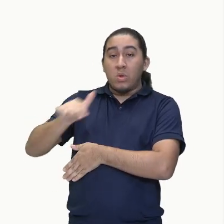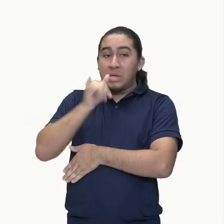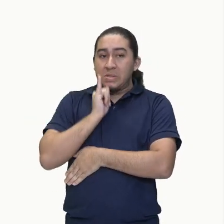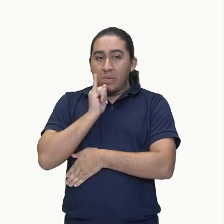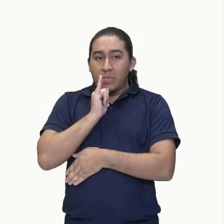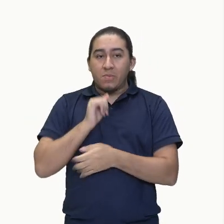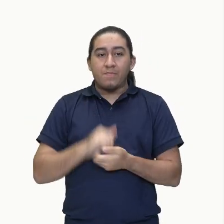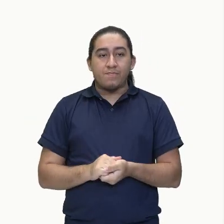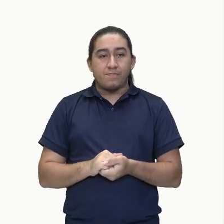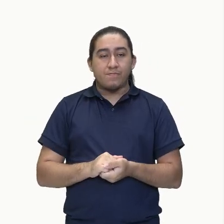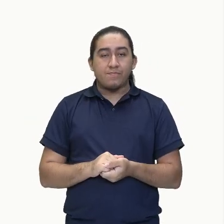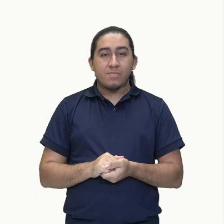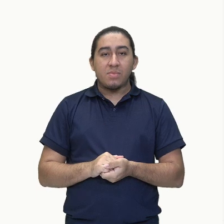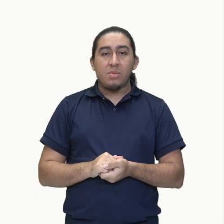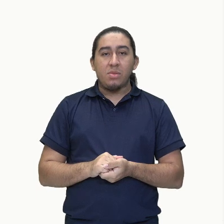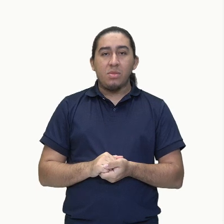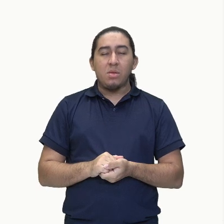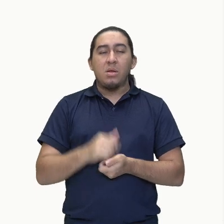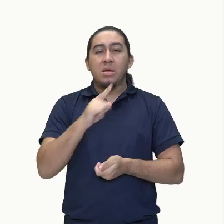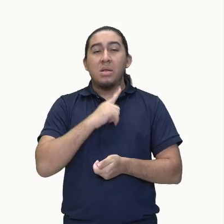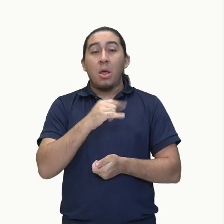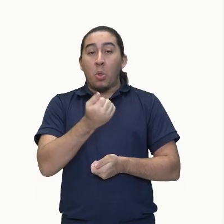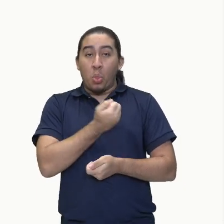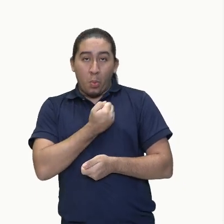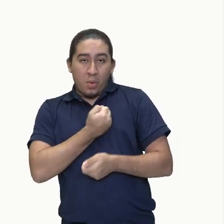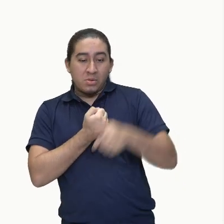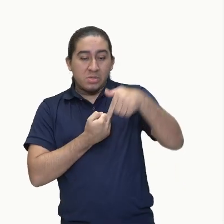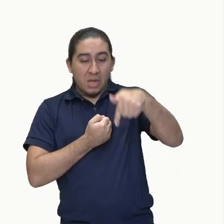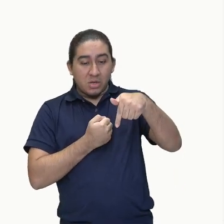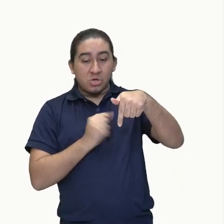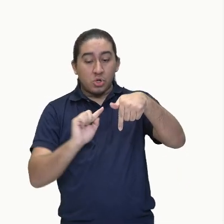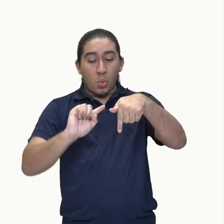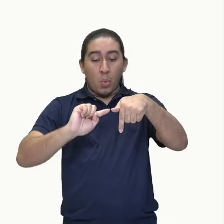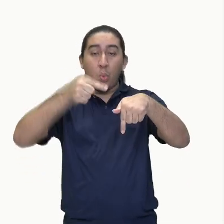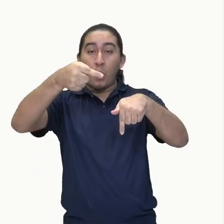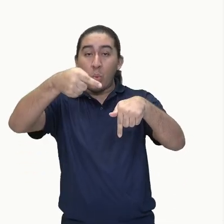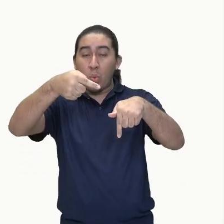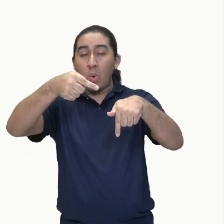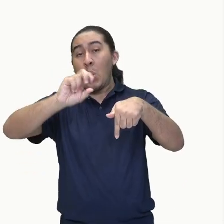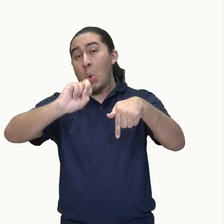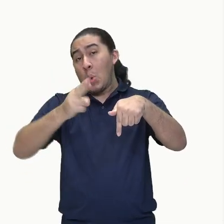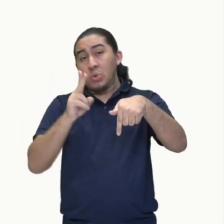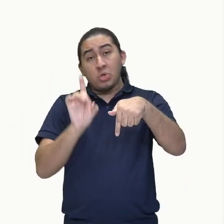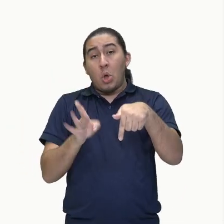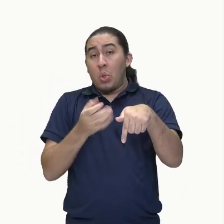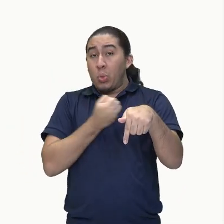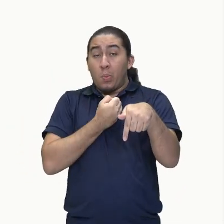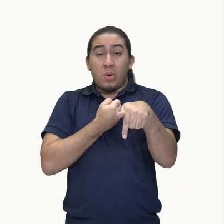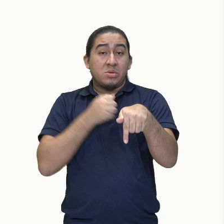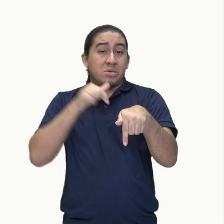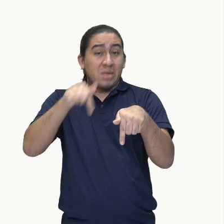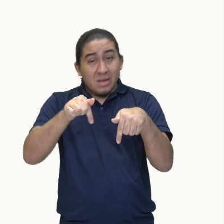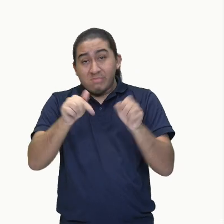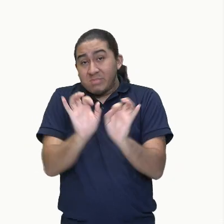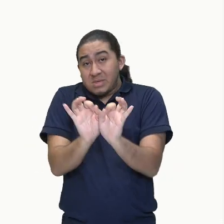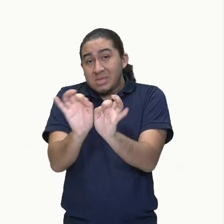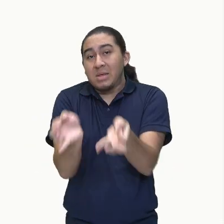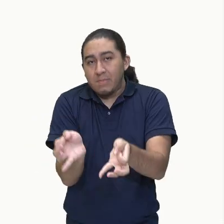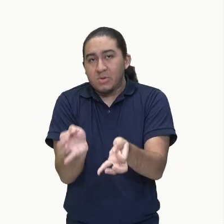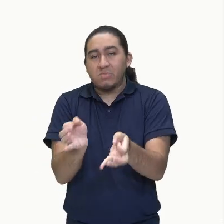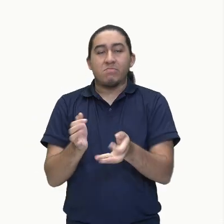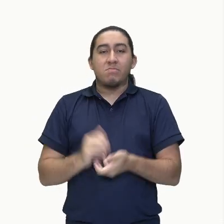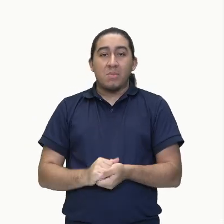7 elevado à primeira potência. Ou, simplesmente, eu posso dizer o número 7. Por quê? Anota isso aí que